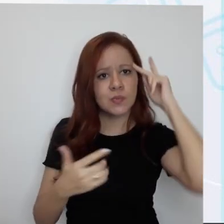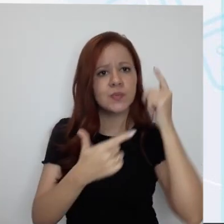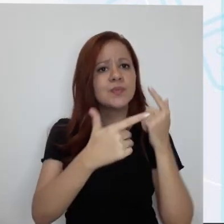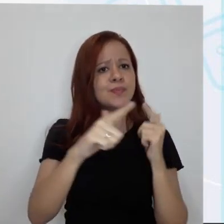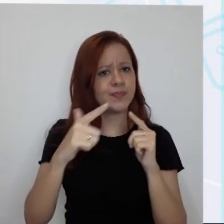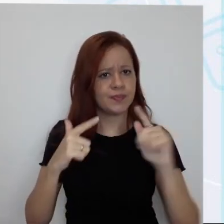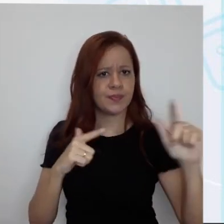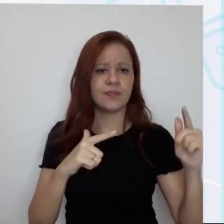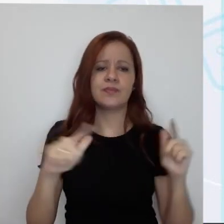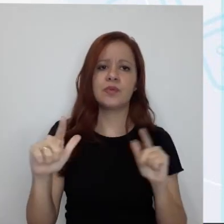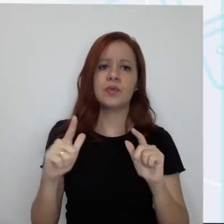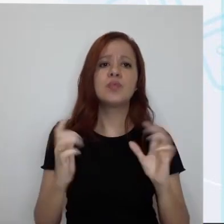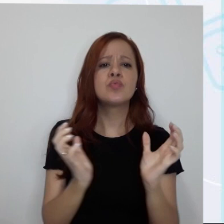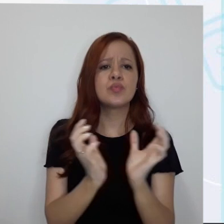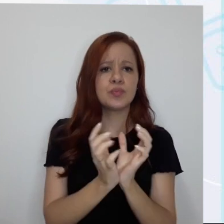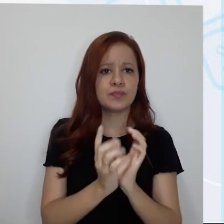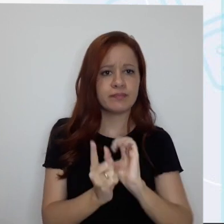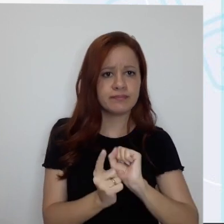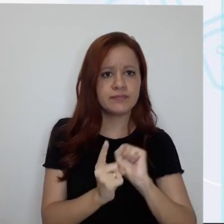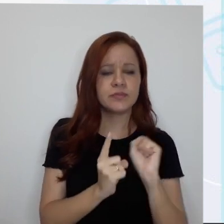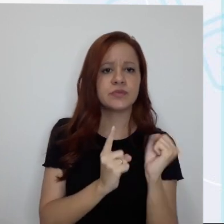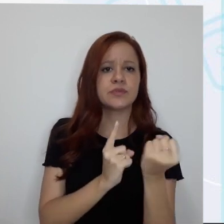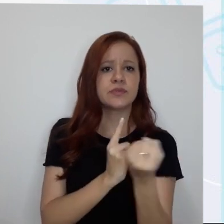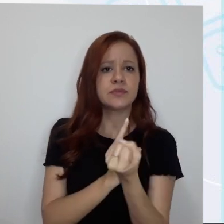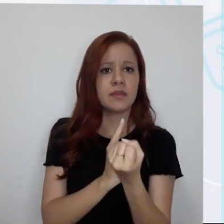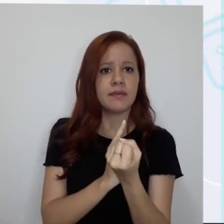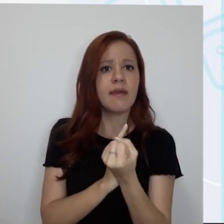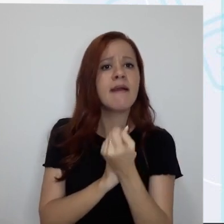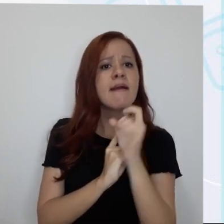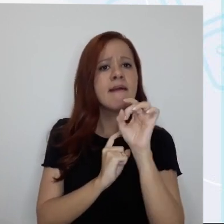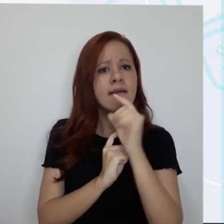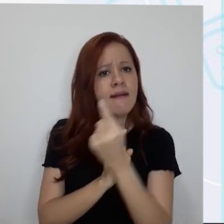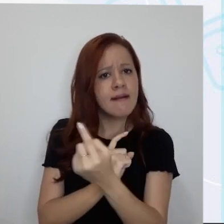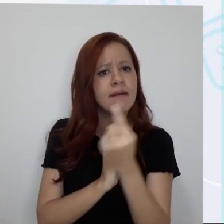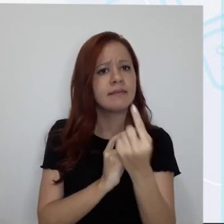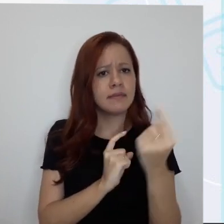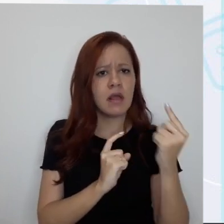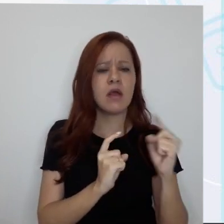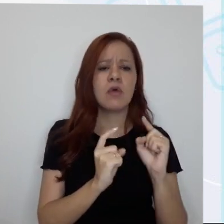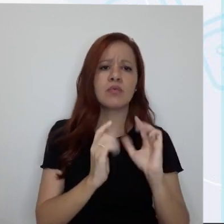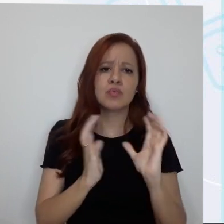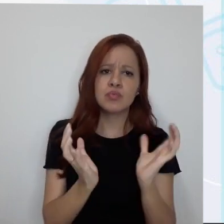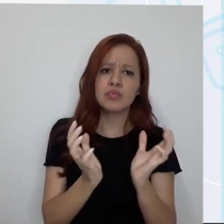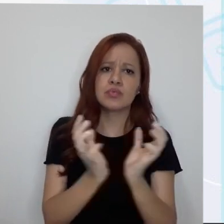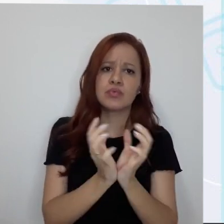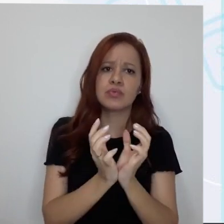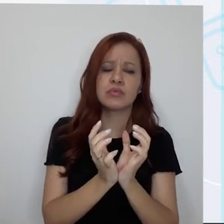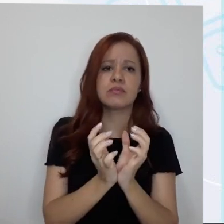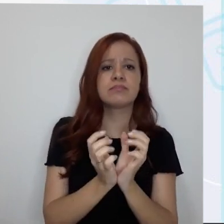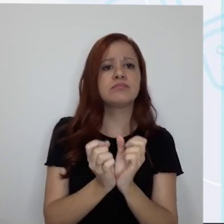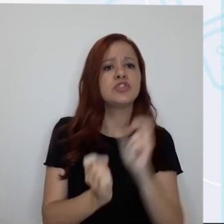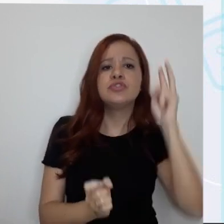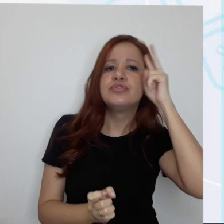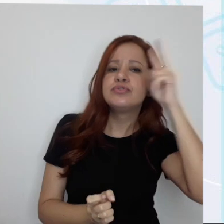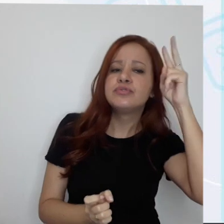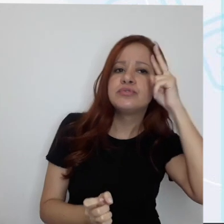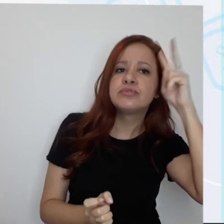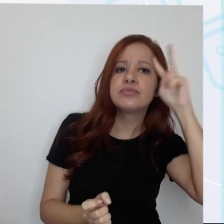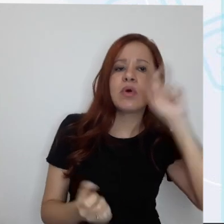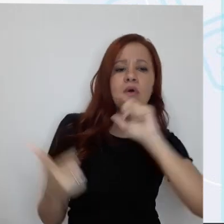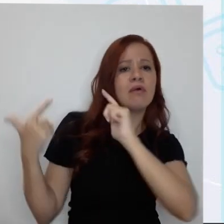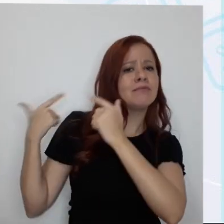O que falar do grupo social? Em cada grupo social, os seus integrantes dividem histórias, objetivos,